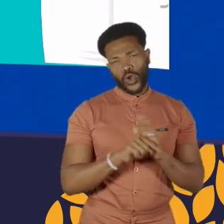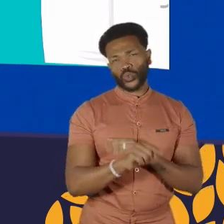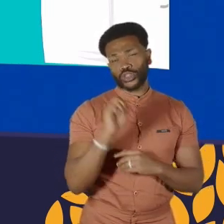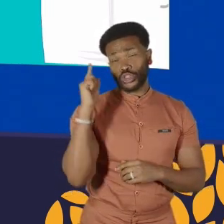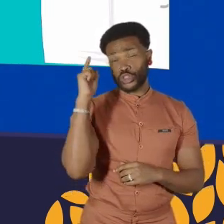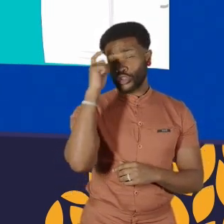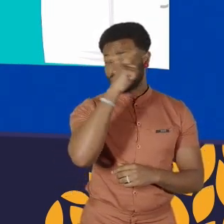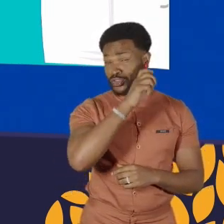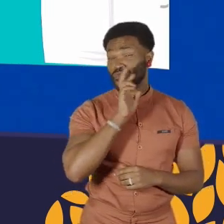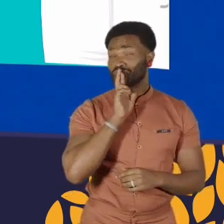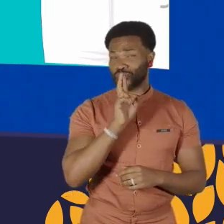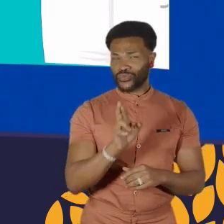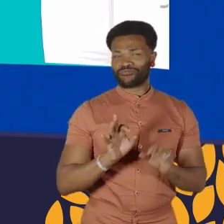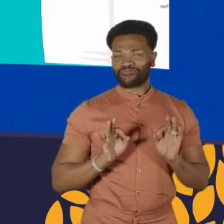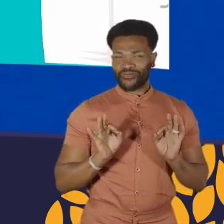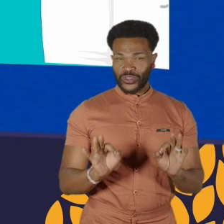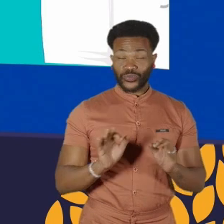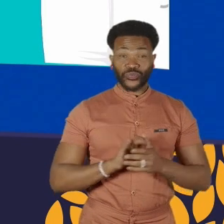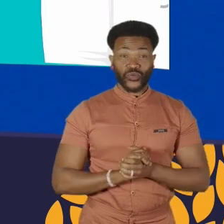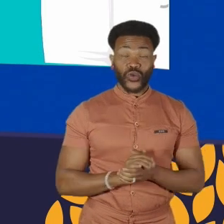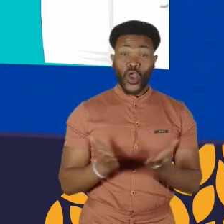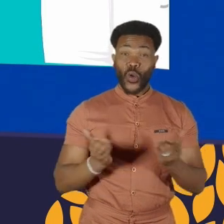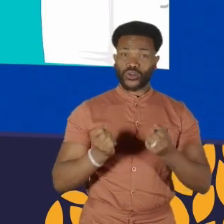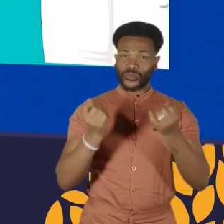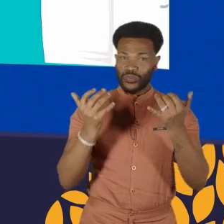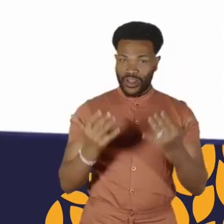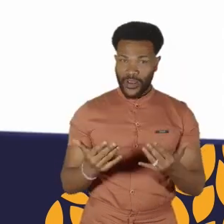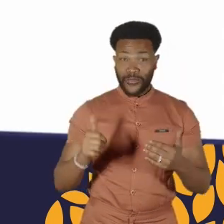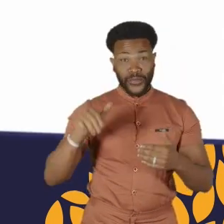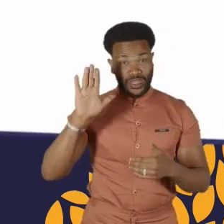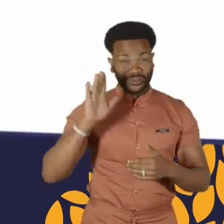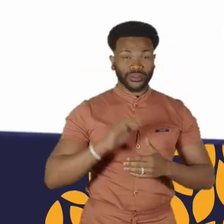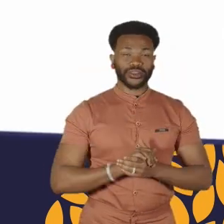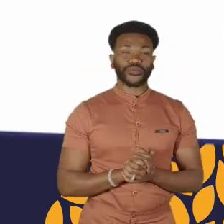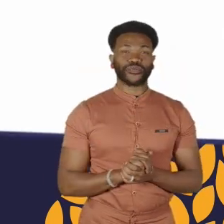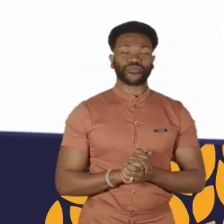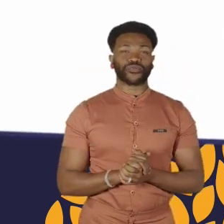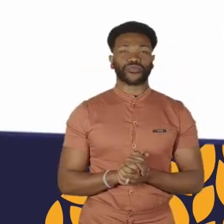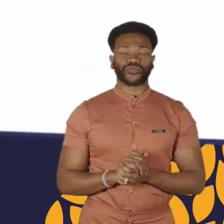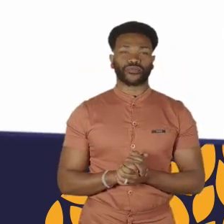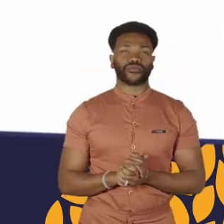de ser respondida. Vamos falar um pouco mais sobre isso.